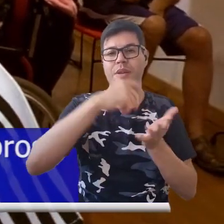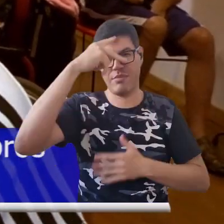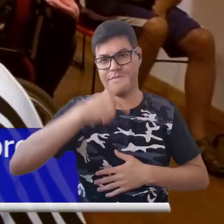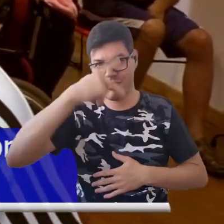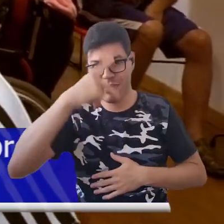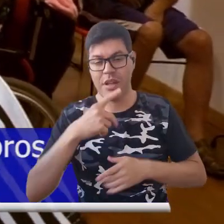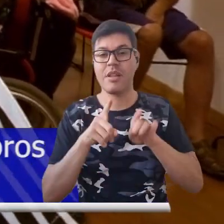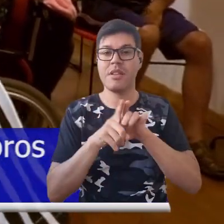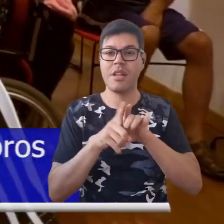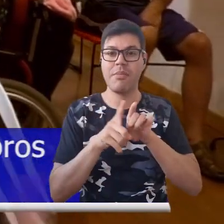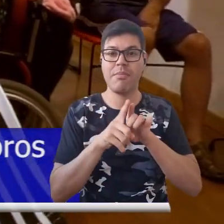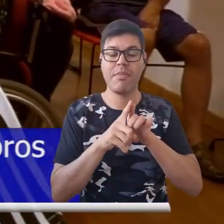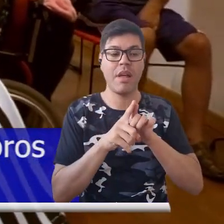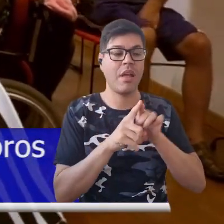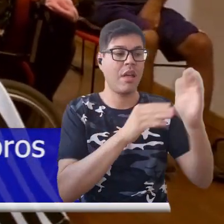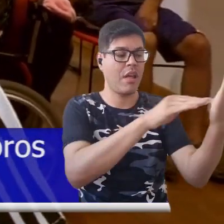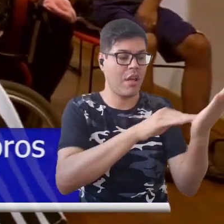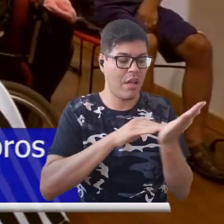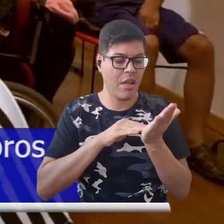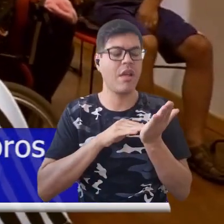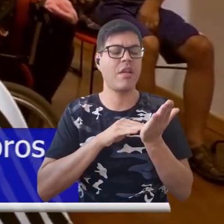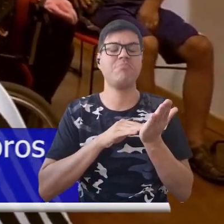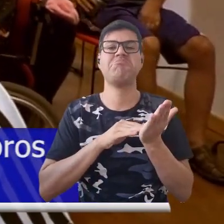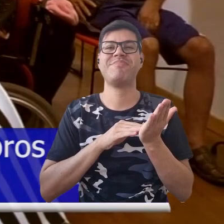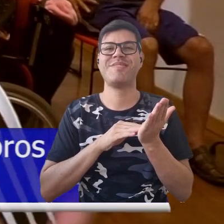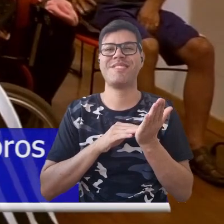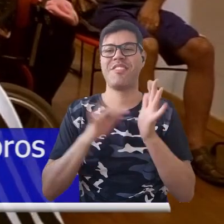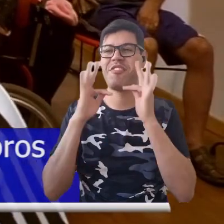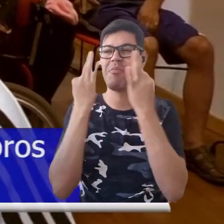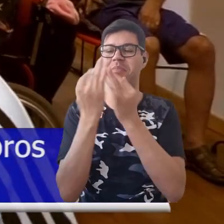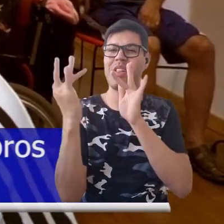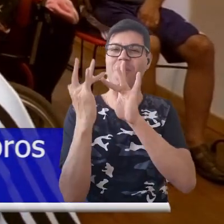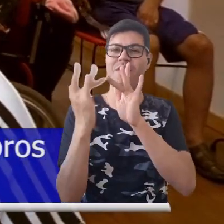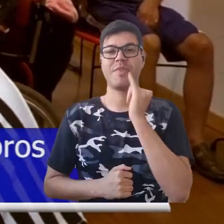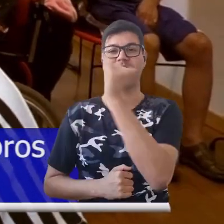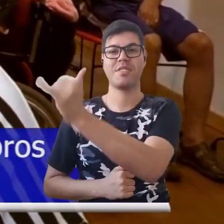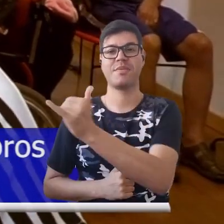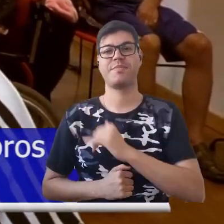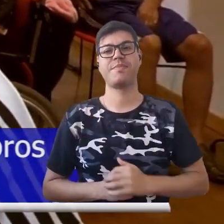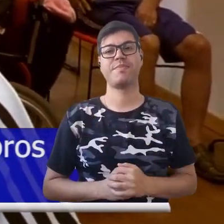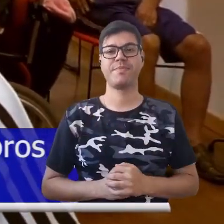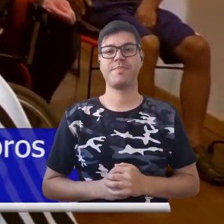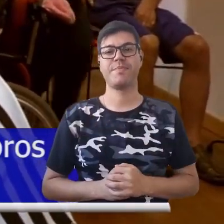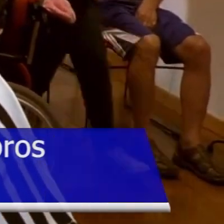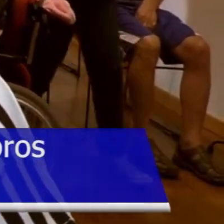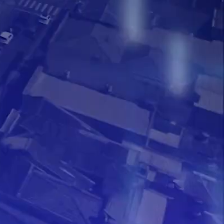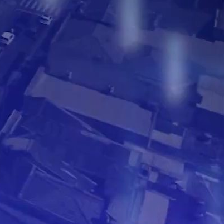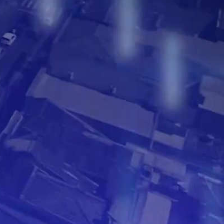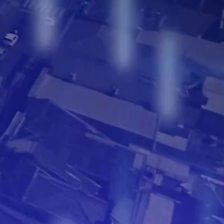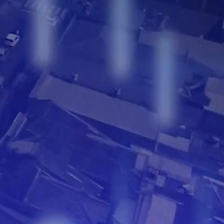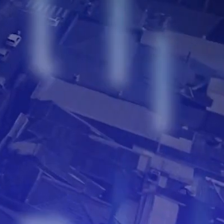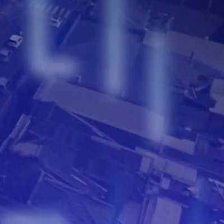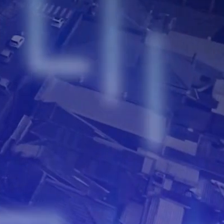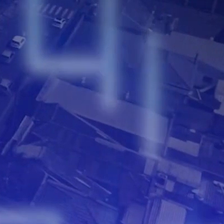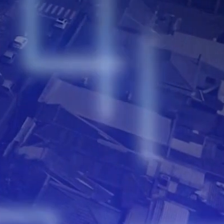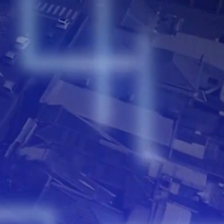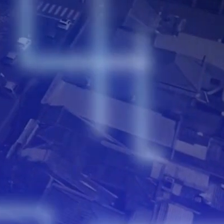junto com os documentos. O processo chegando no Fundo Social, a gente já entra em contato com a família.